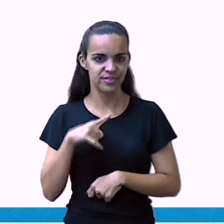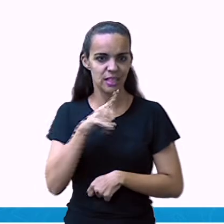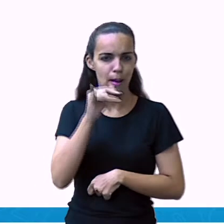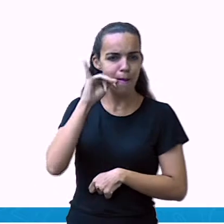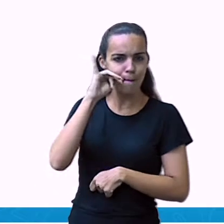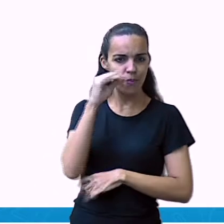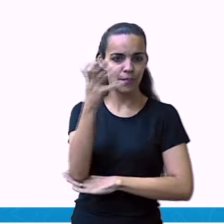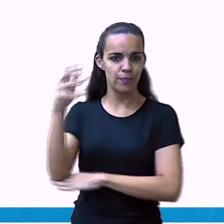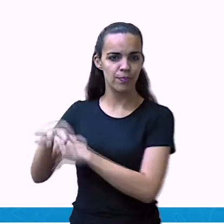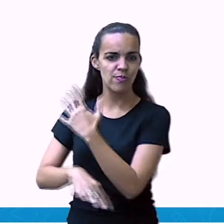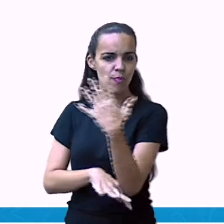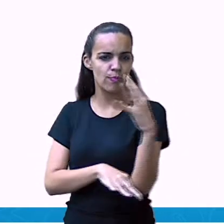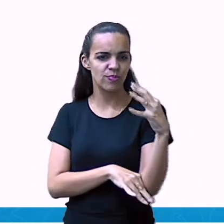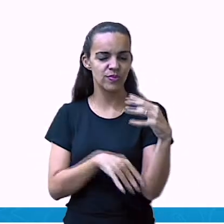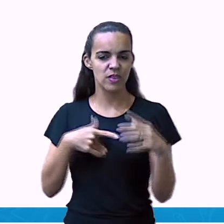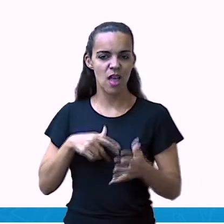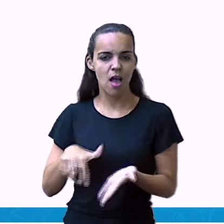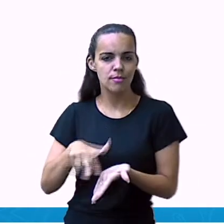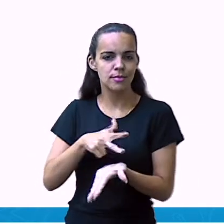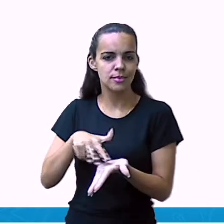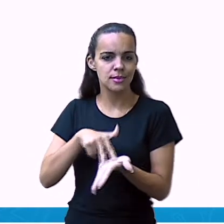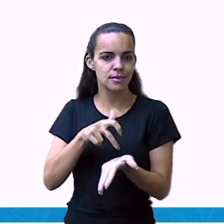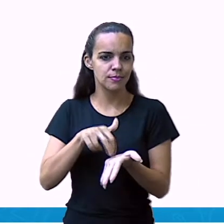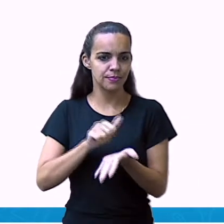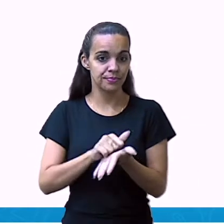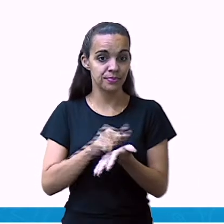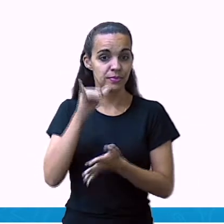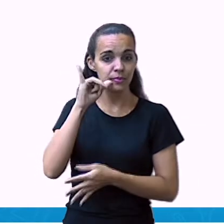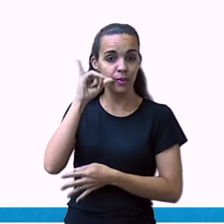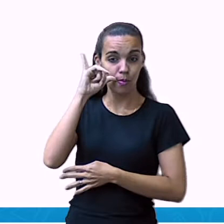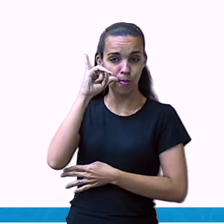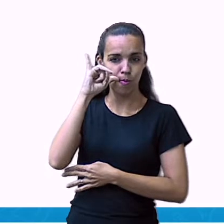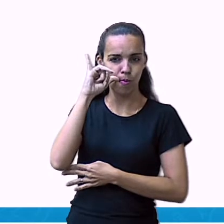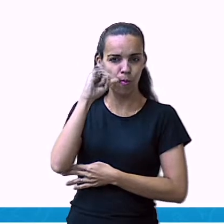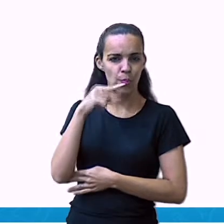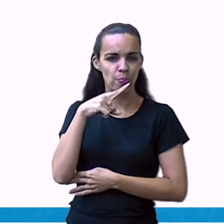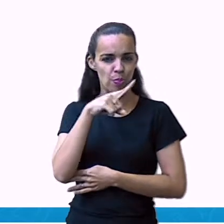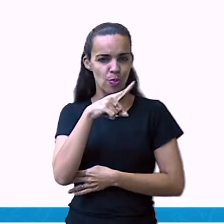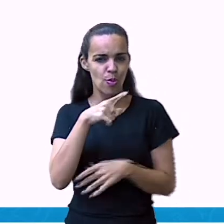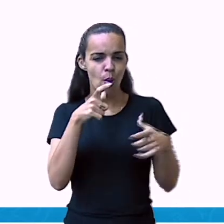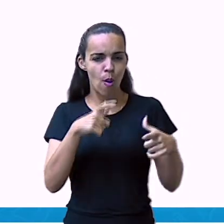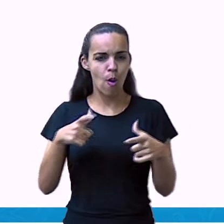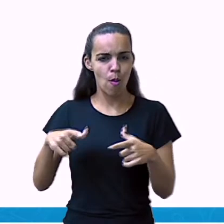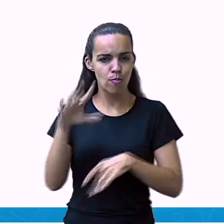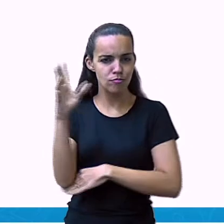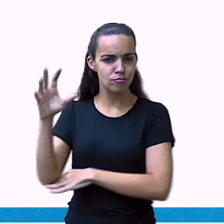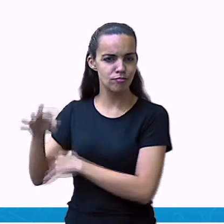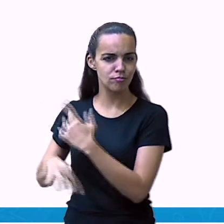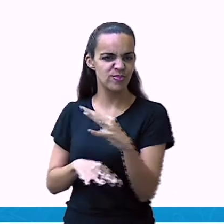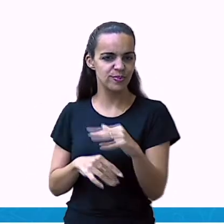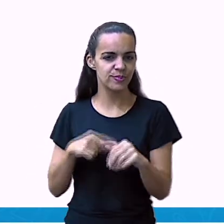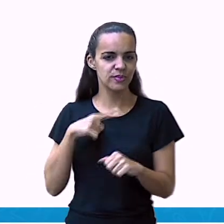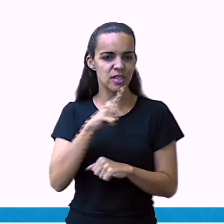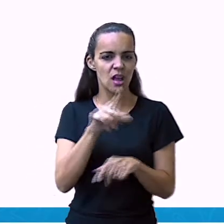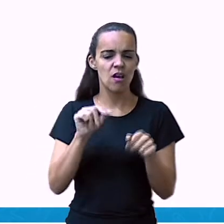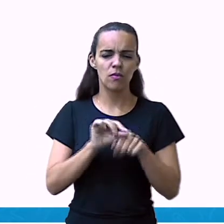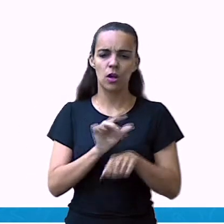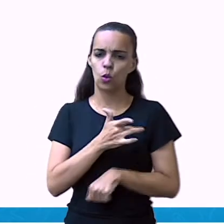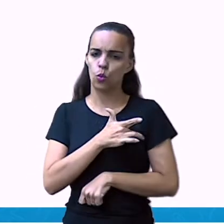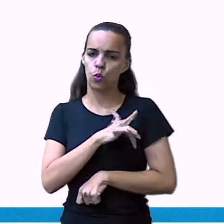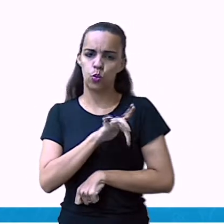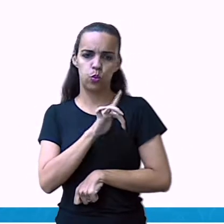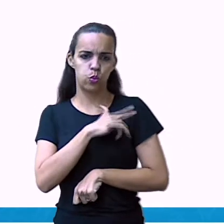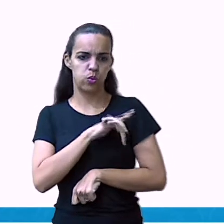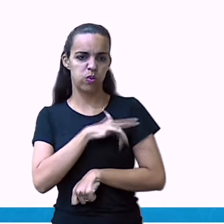salta e samba só. Saci lá na relva sonha que dá dó.